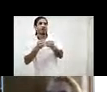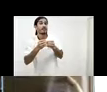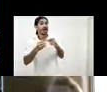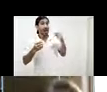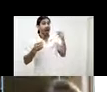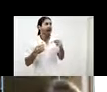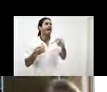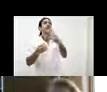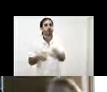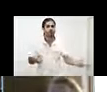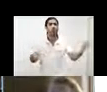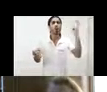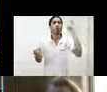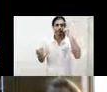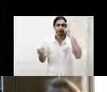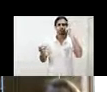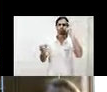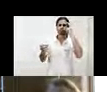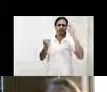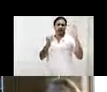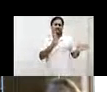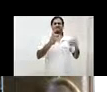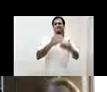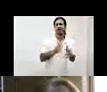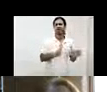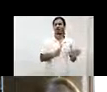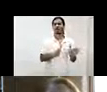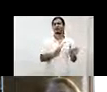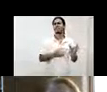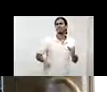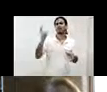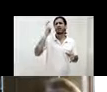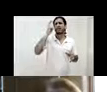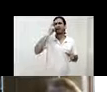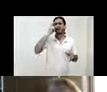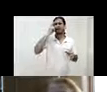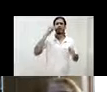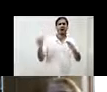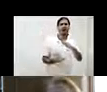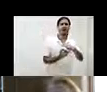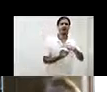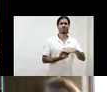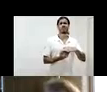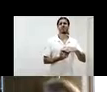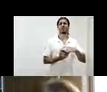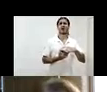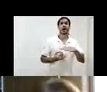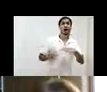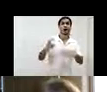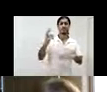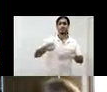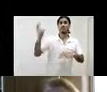formal, instituída, que nomeia a rua do supermercado a rua da escola,